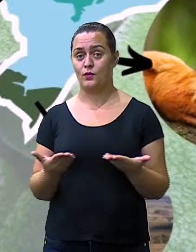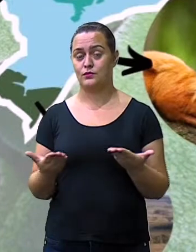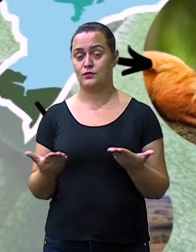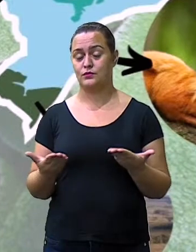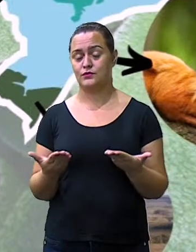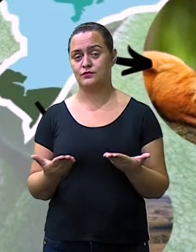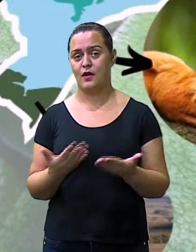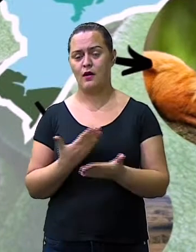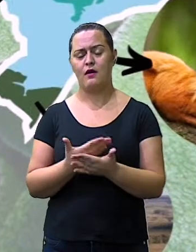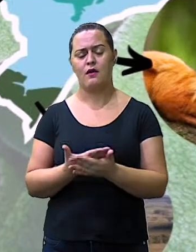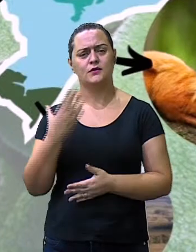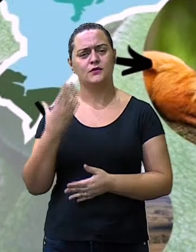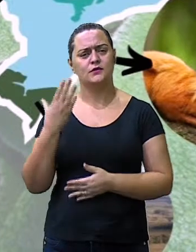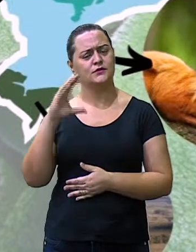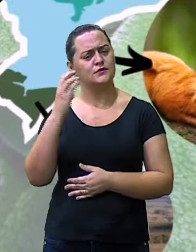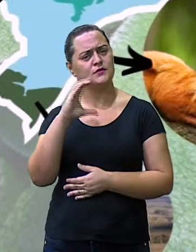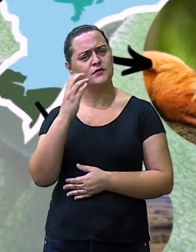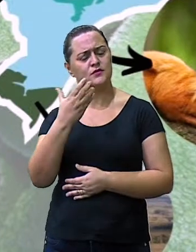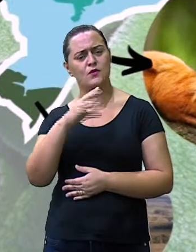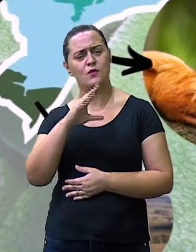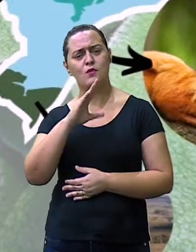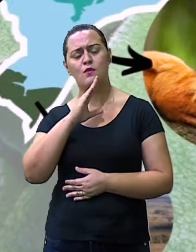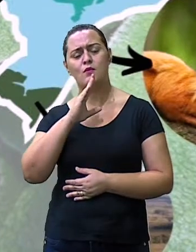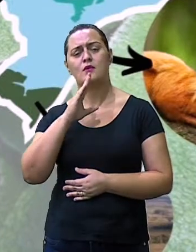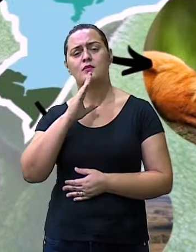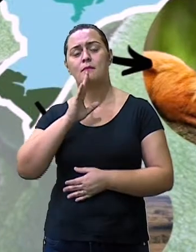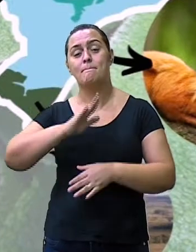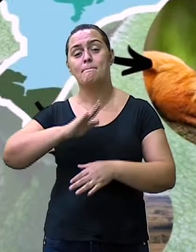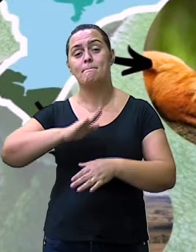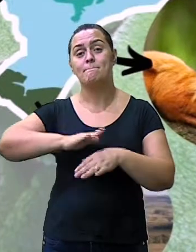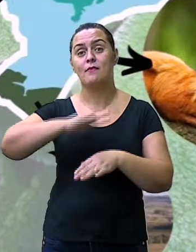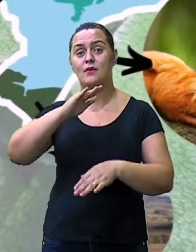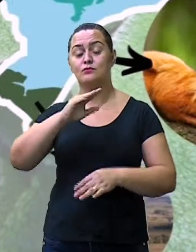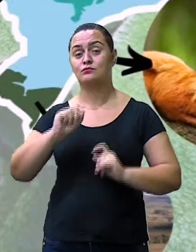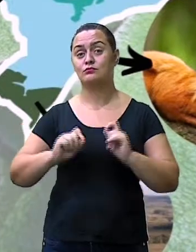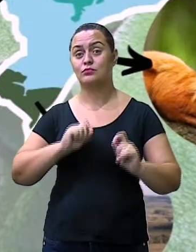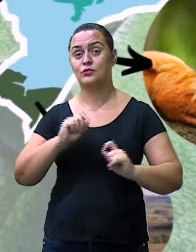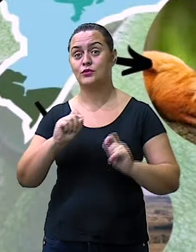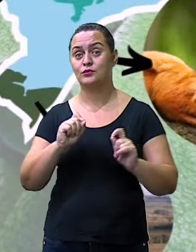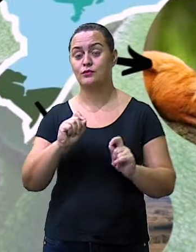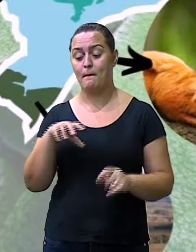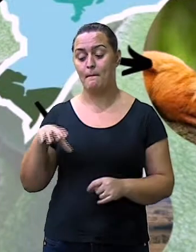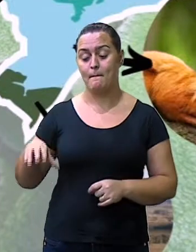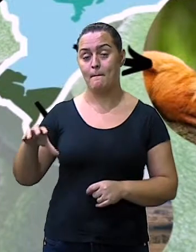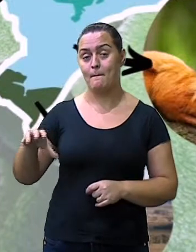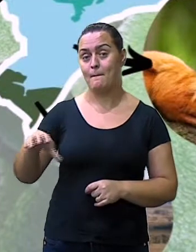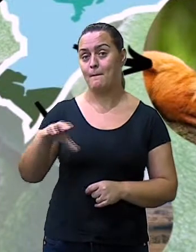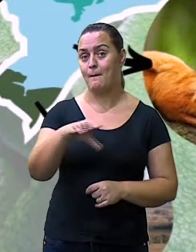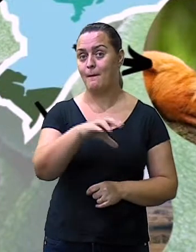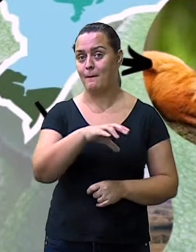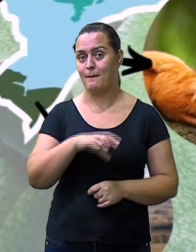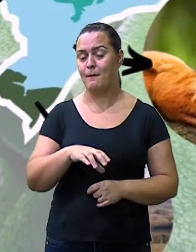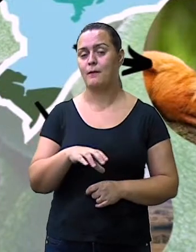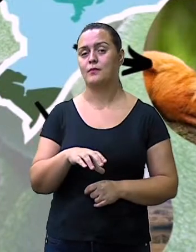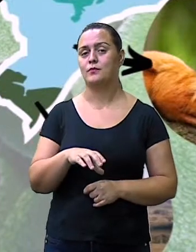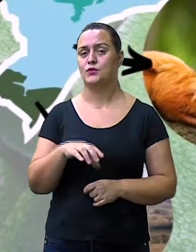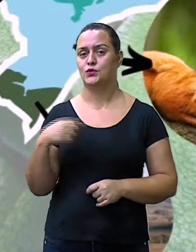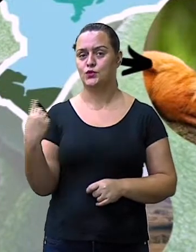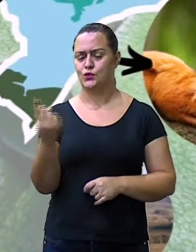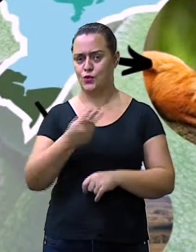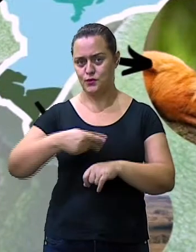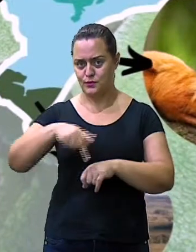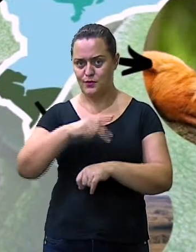de ciências, nós vamos falar um pouco mais dos nossos biomas. Bora lá comigo?